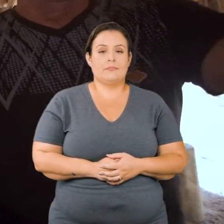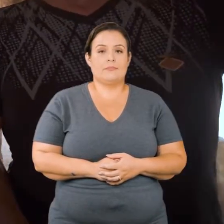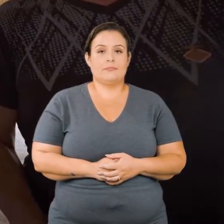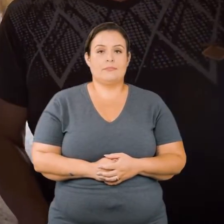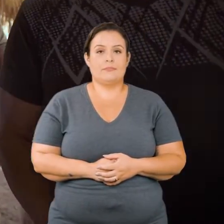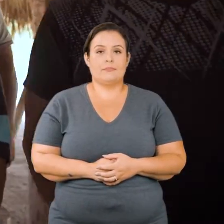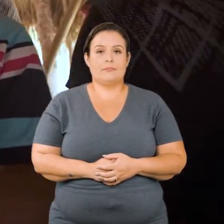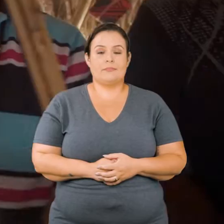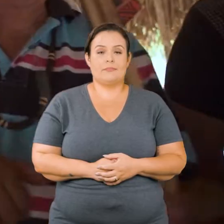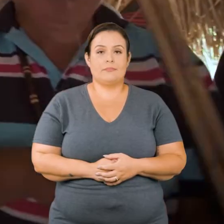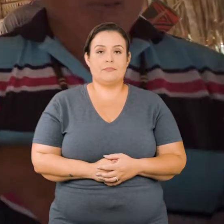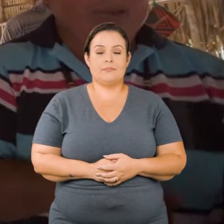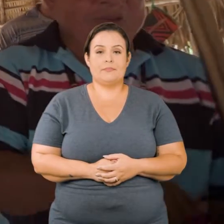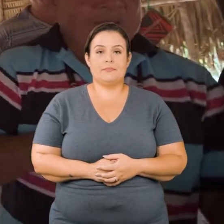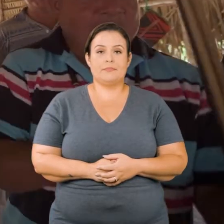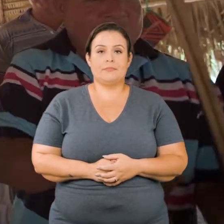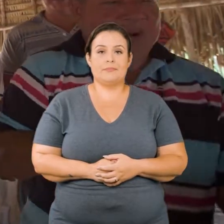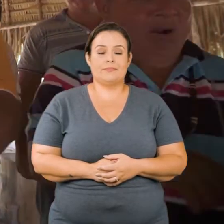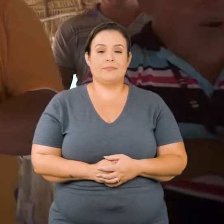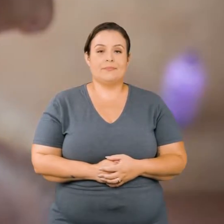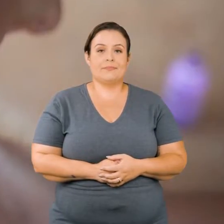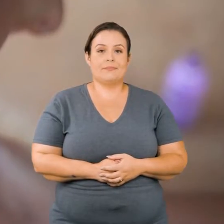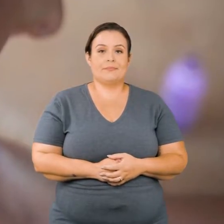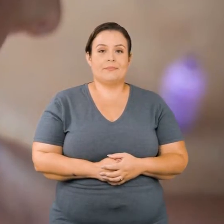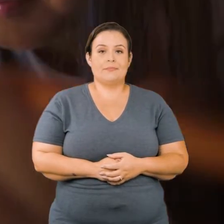tocam seus instrumentos feitos com galhos.